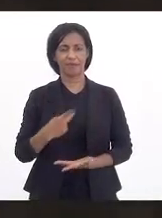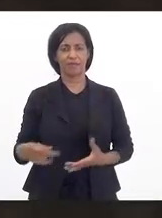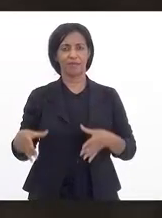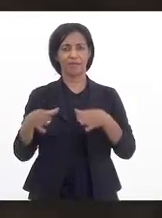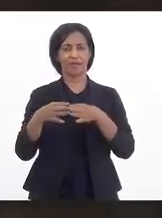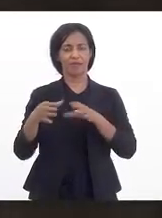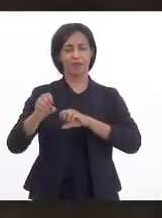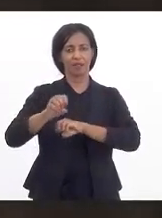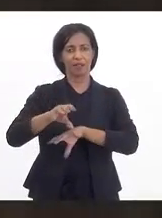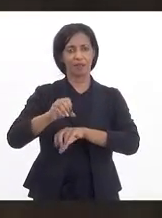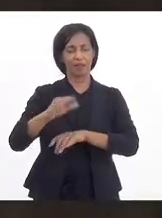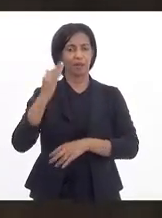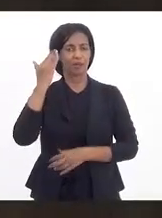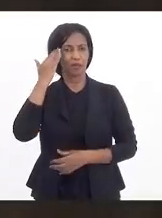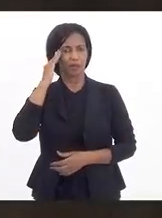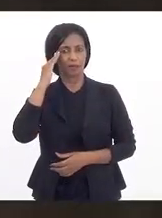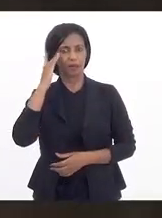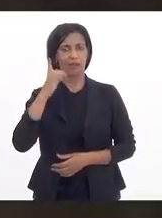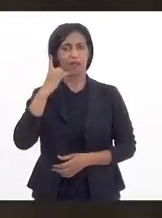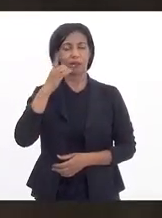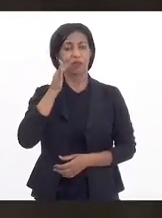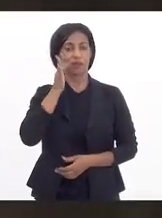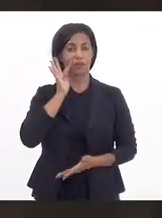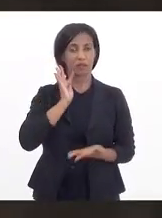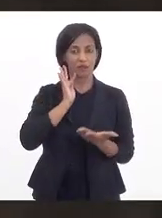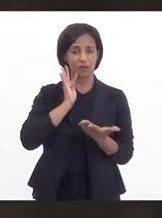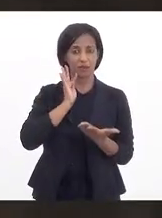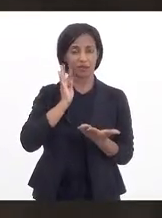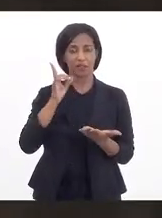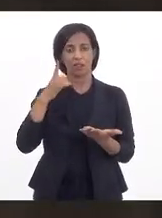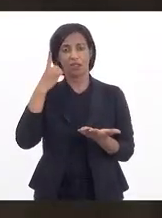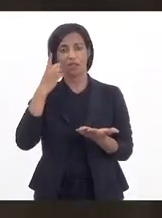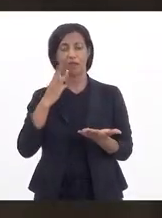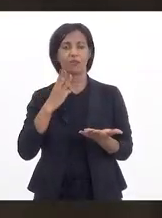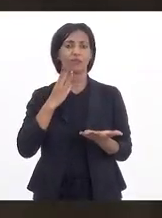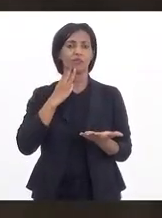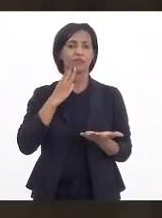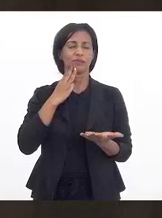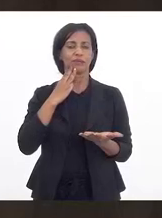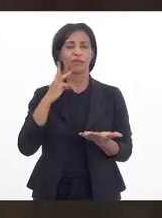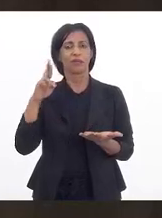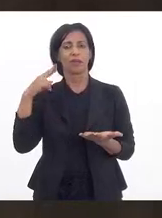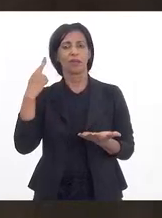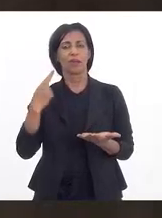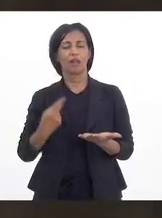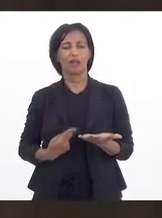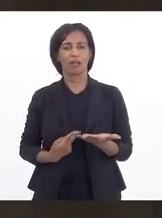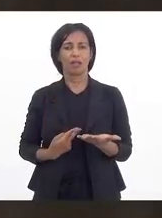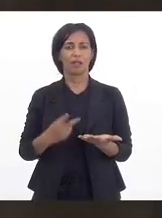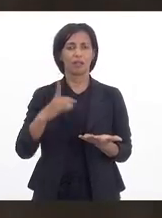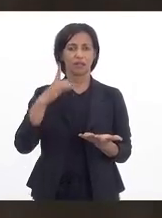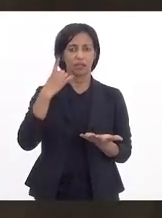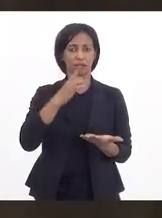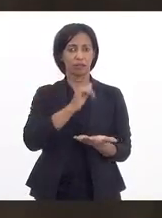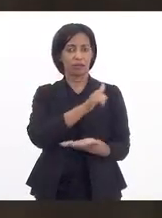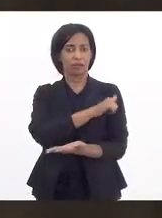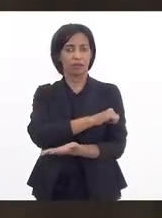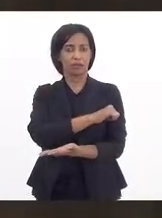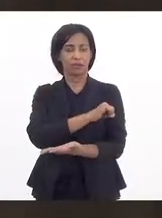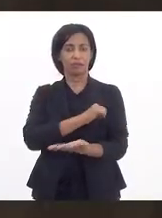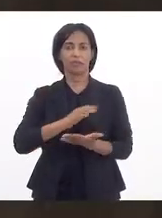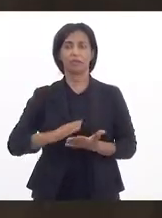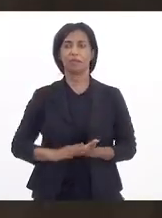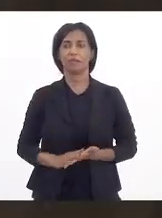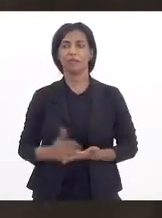presidente da Comissão de educação pelo entendimento Deputado Flávio serafini ao Deputado waldeck deputada Renata Souza deputada enfermeira Rejane